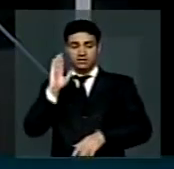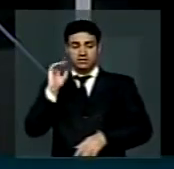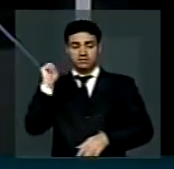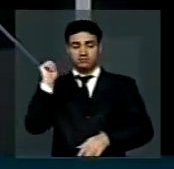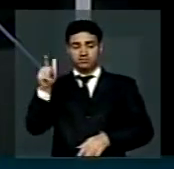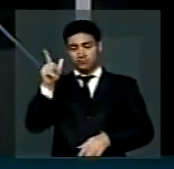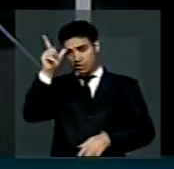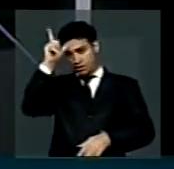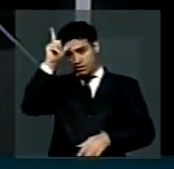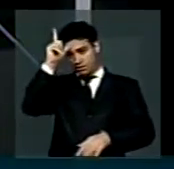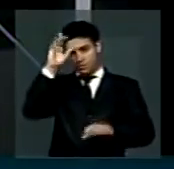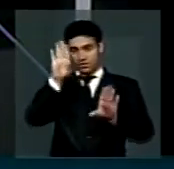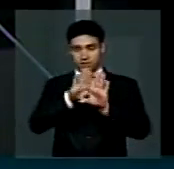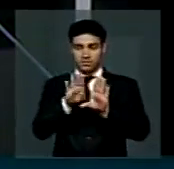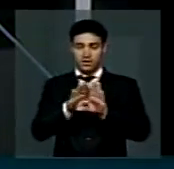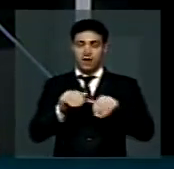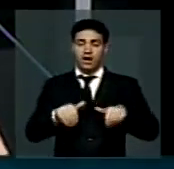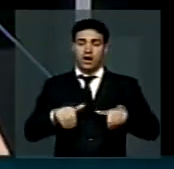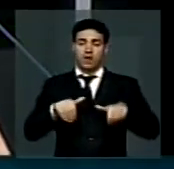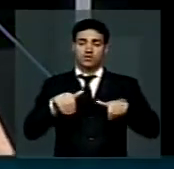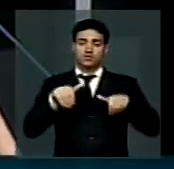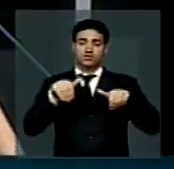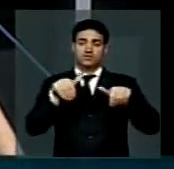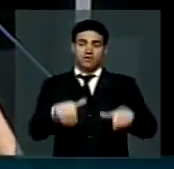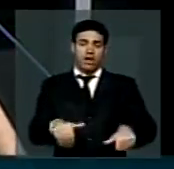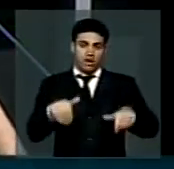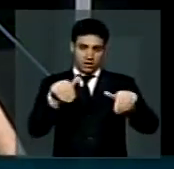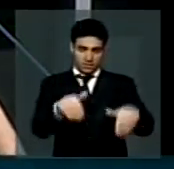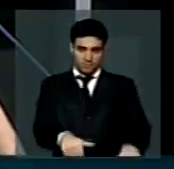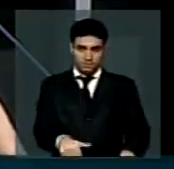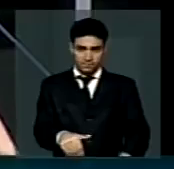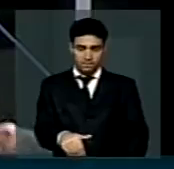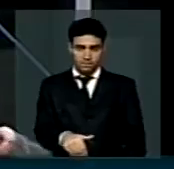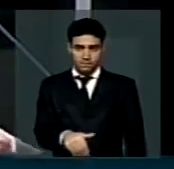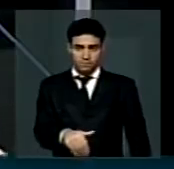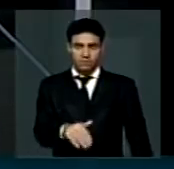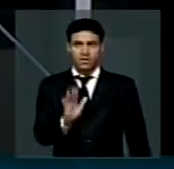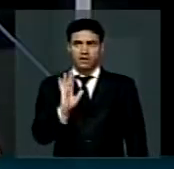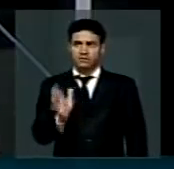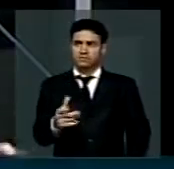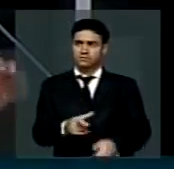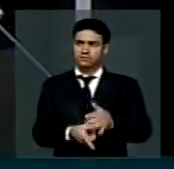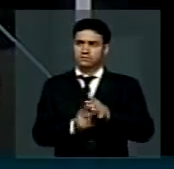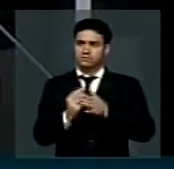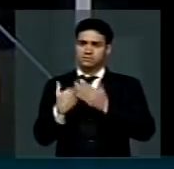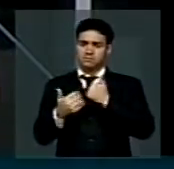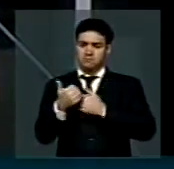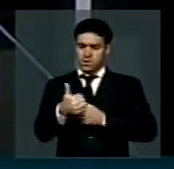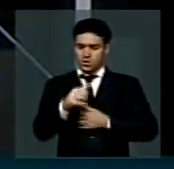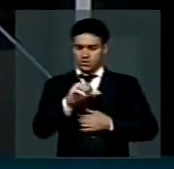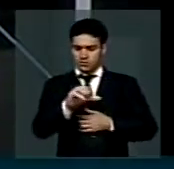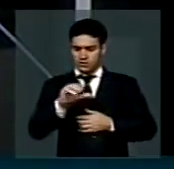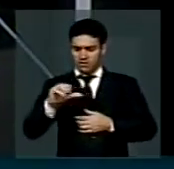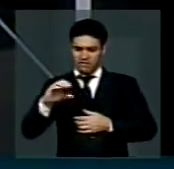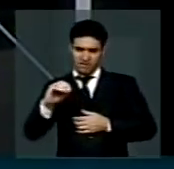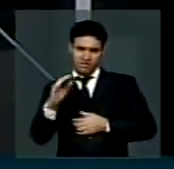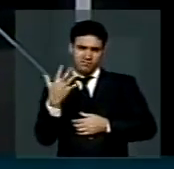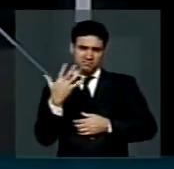da Alemanha e da Austrália. Não faz tanto tempo assim, na década de